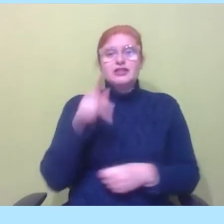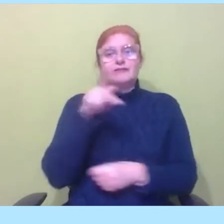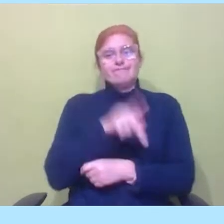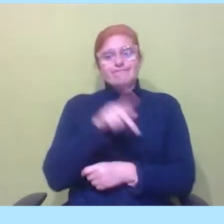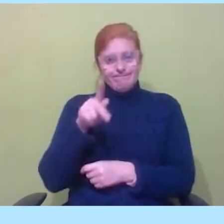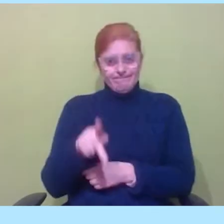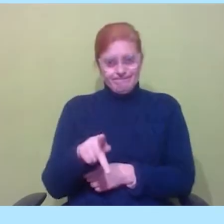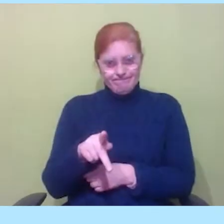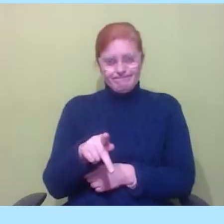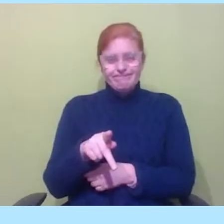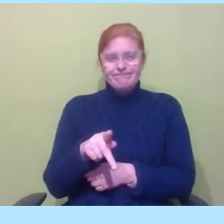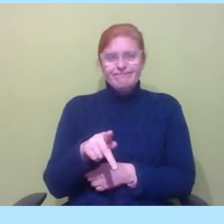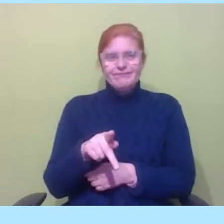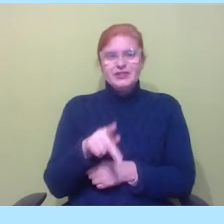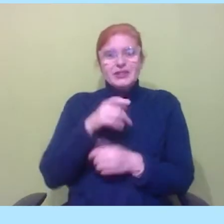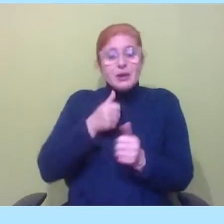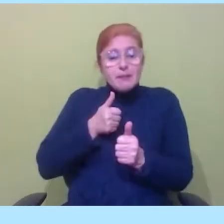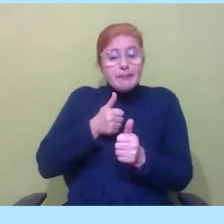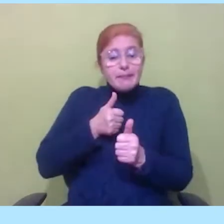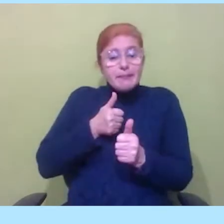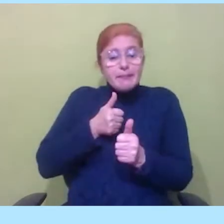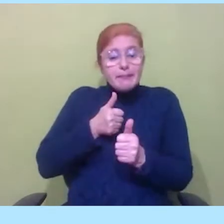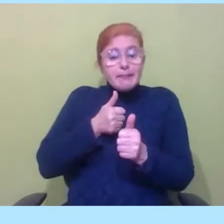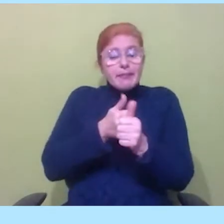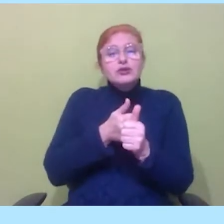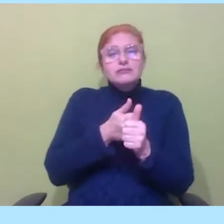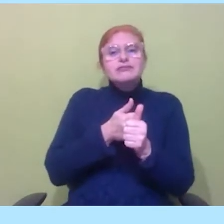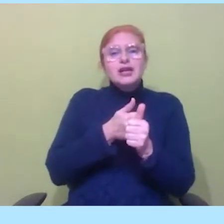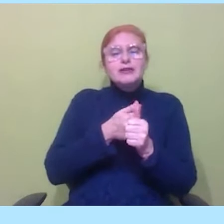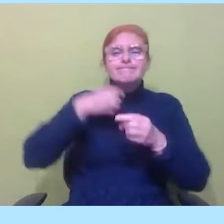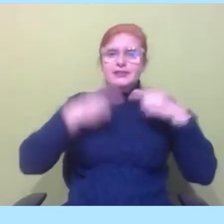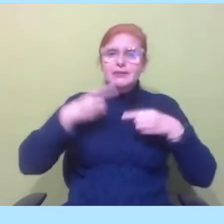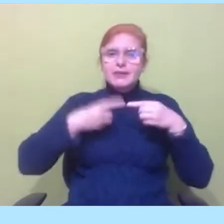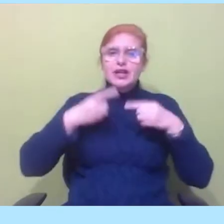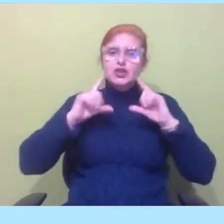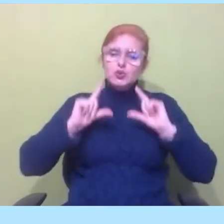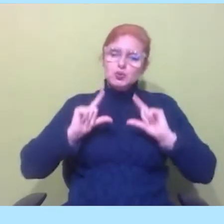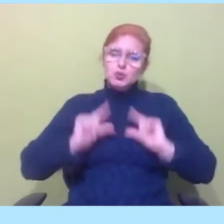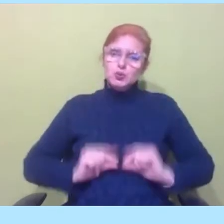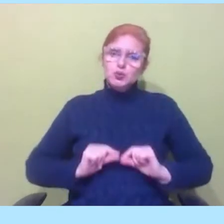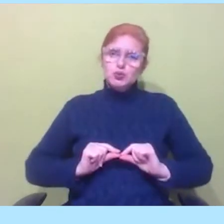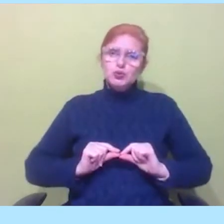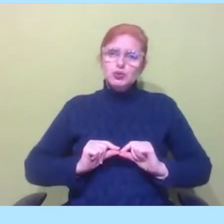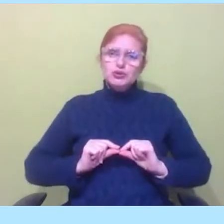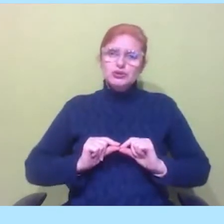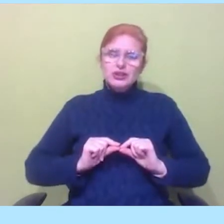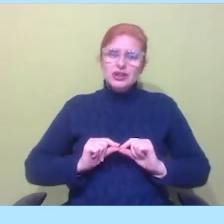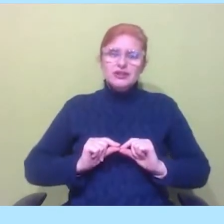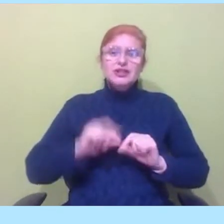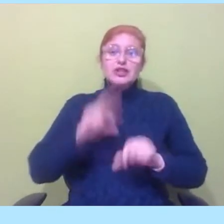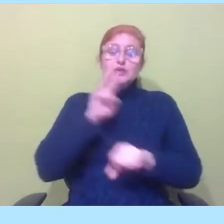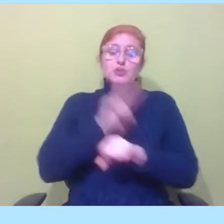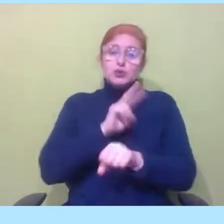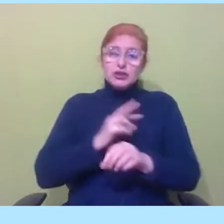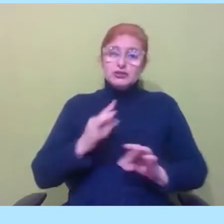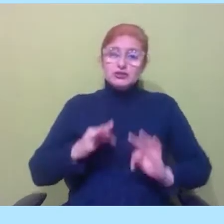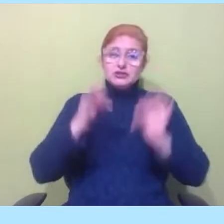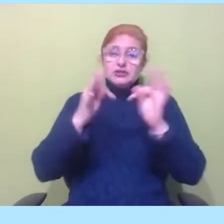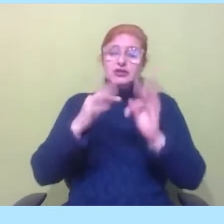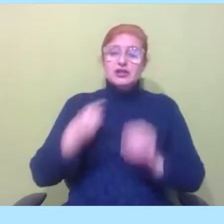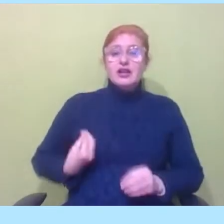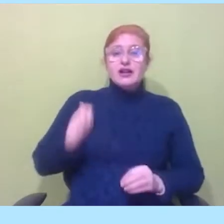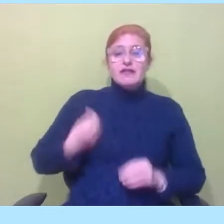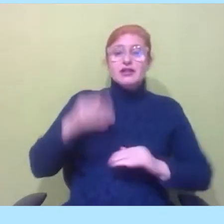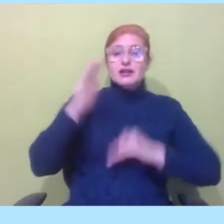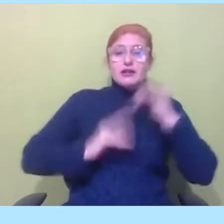e aproximar esse debate da redução de danos, dos cuidados digitais, à vida prática das mulheres.